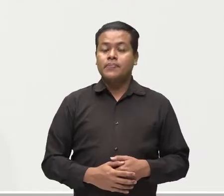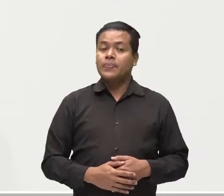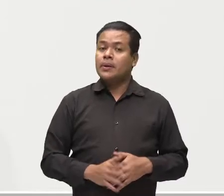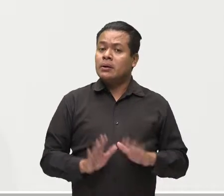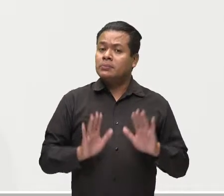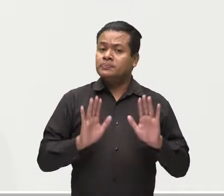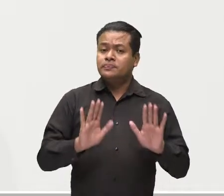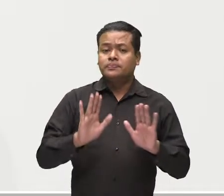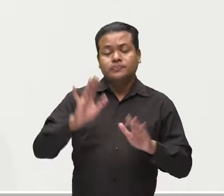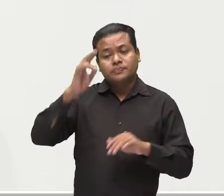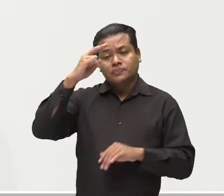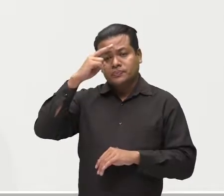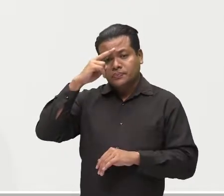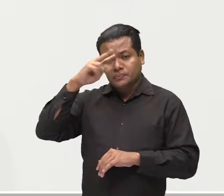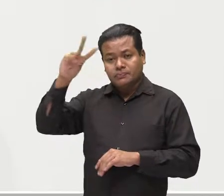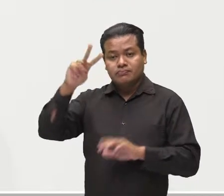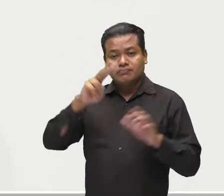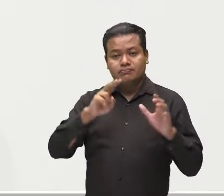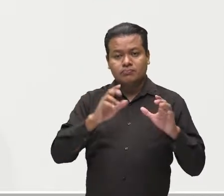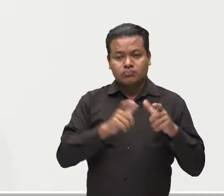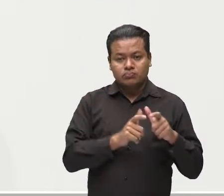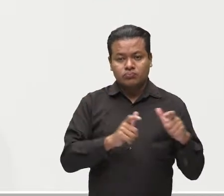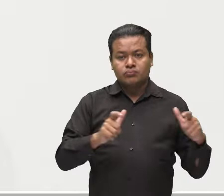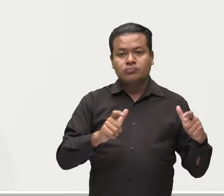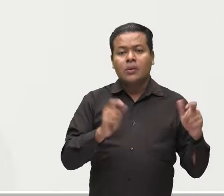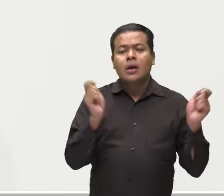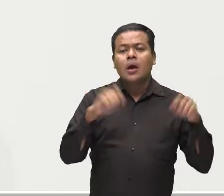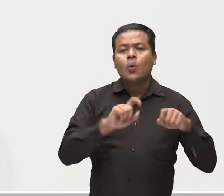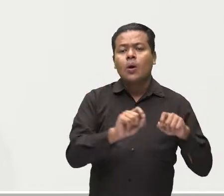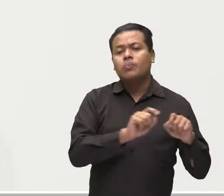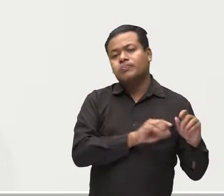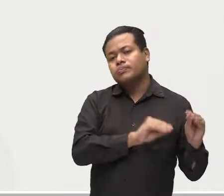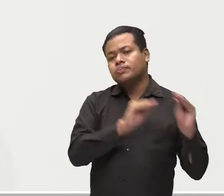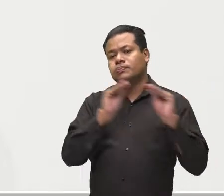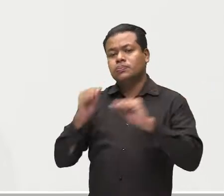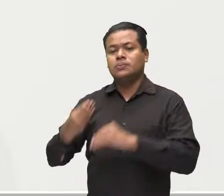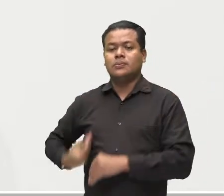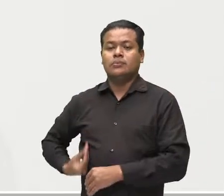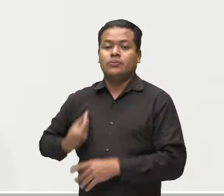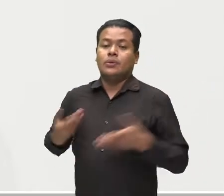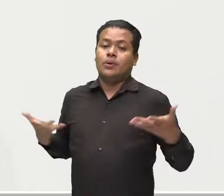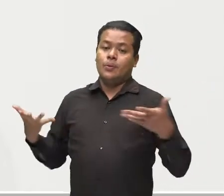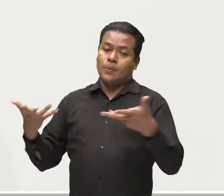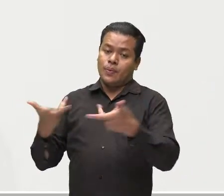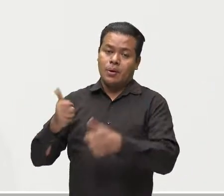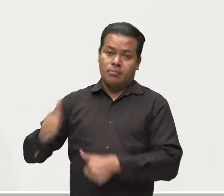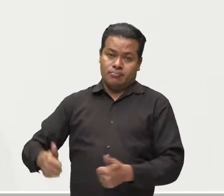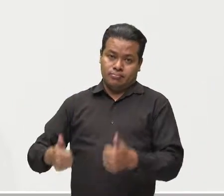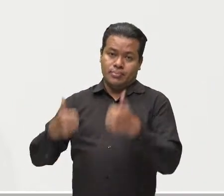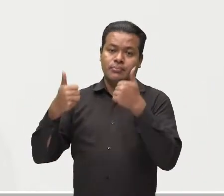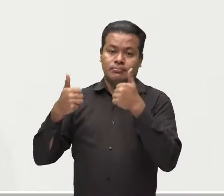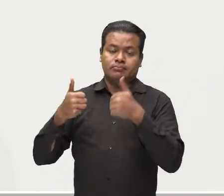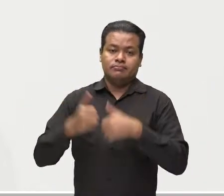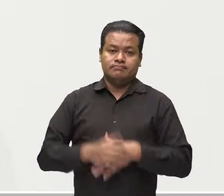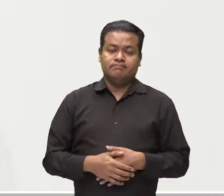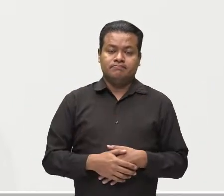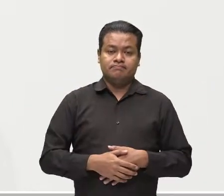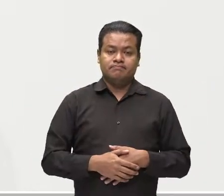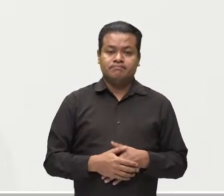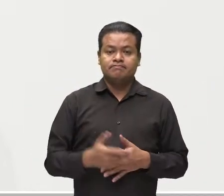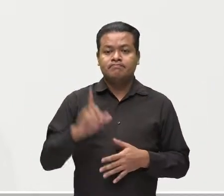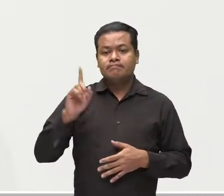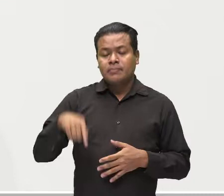dos mexicanos vão para os Estados Unidos em busca de quê? De melhores condições de vida. Já falamos sobre isso aqui na unidade 1, não é mesmo? As